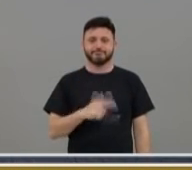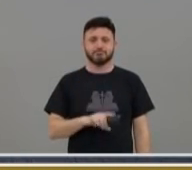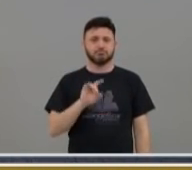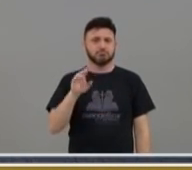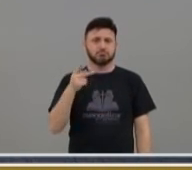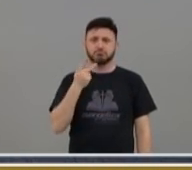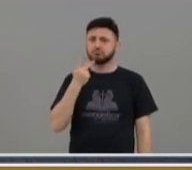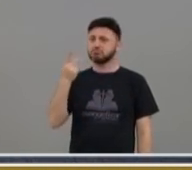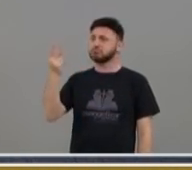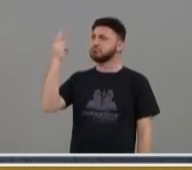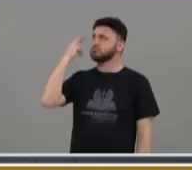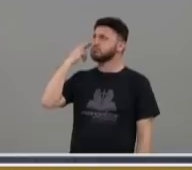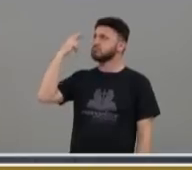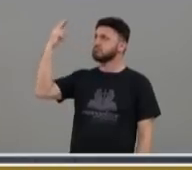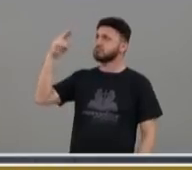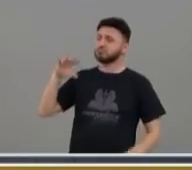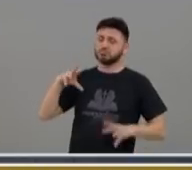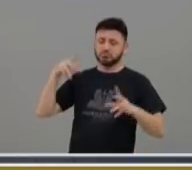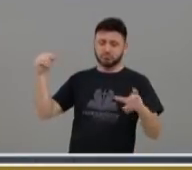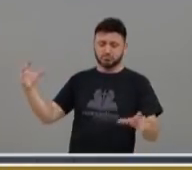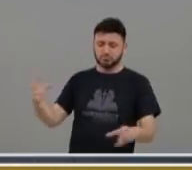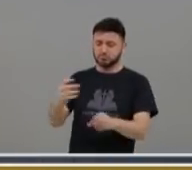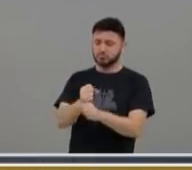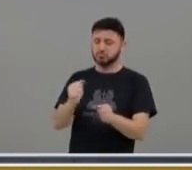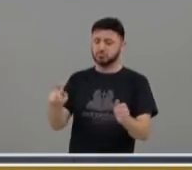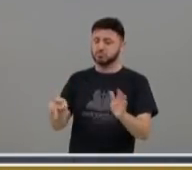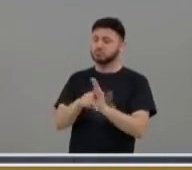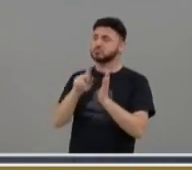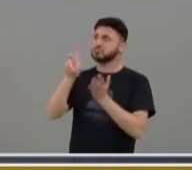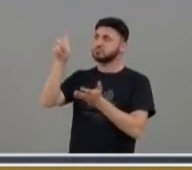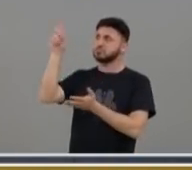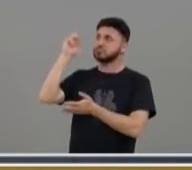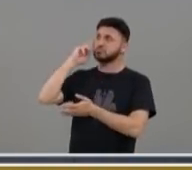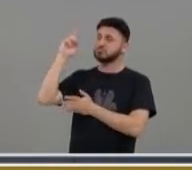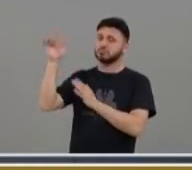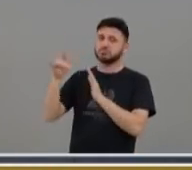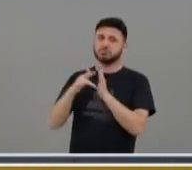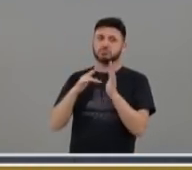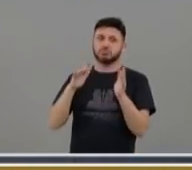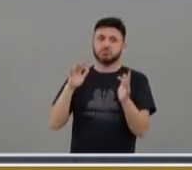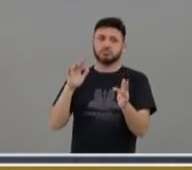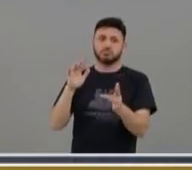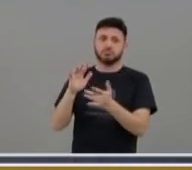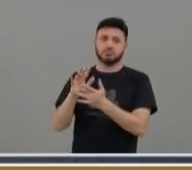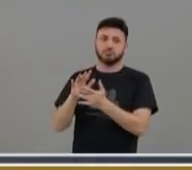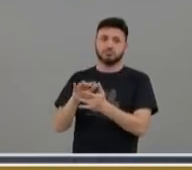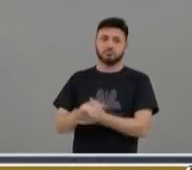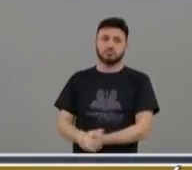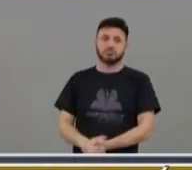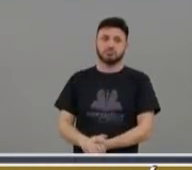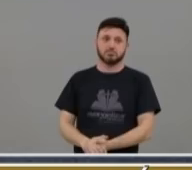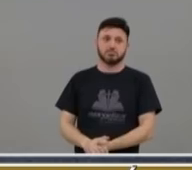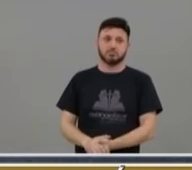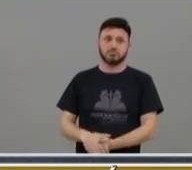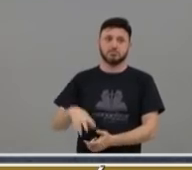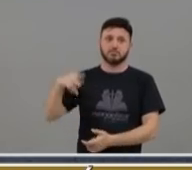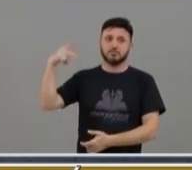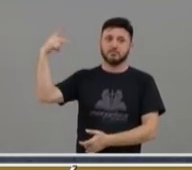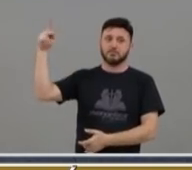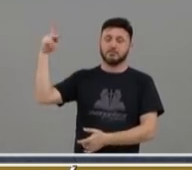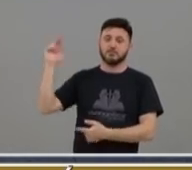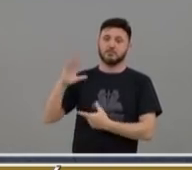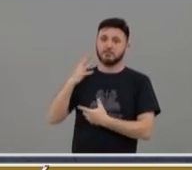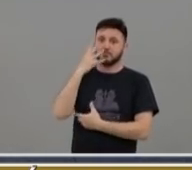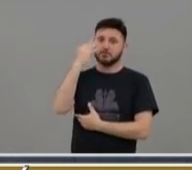para o Senhor: tudo é teu, Jesus. Tudo é teu, Jesus. Erga as suas fotos. É a